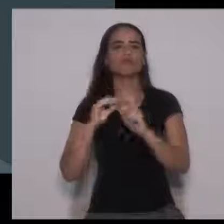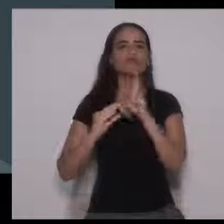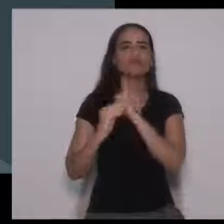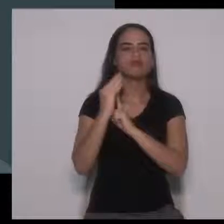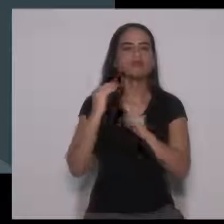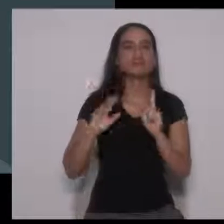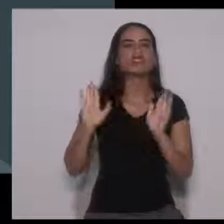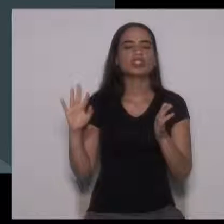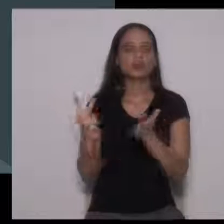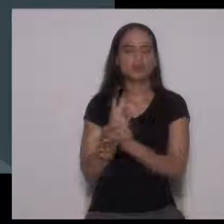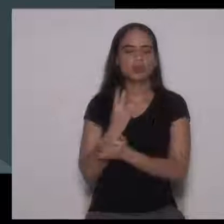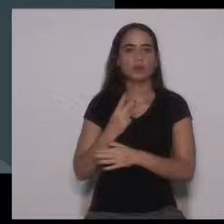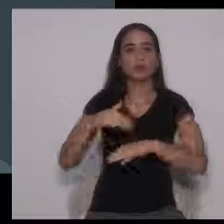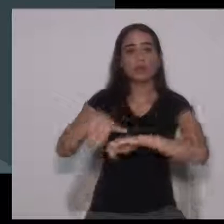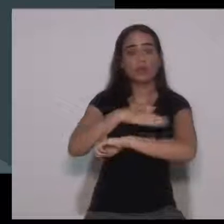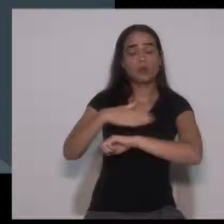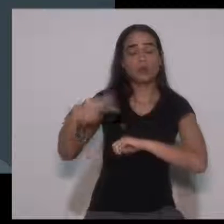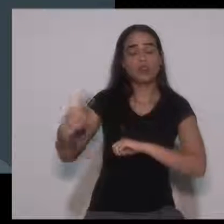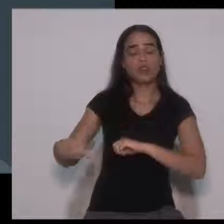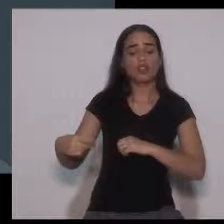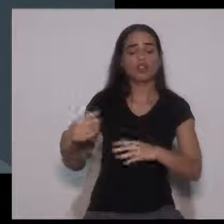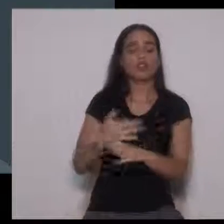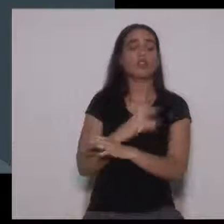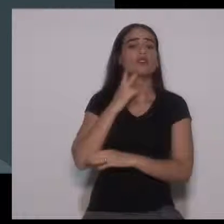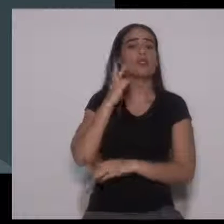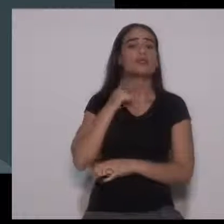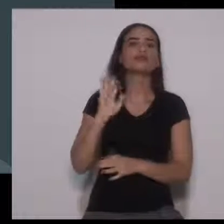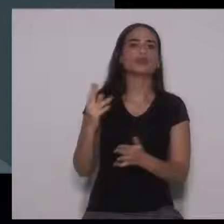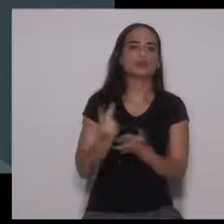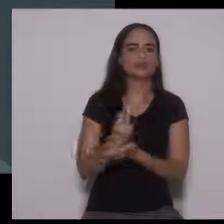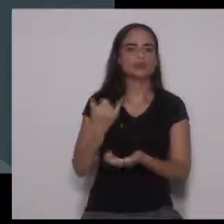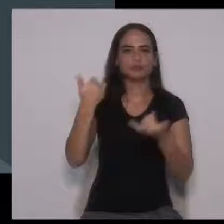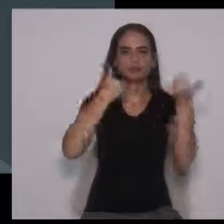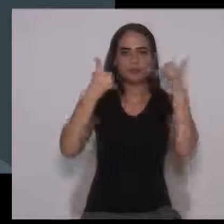nas ruas, aqui mesmo em Vinhedo. Chegou ao meu conhecimento, né?